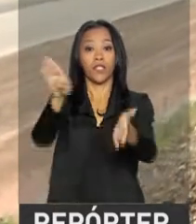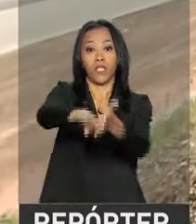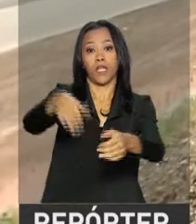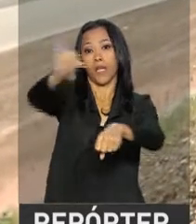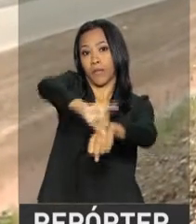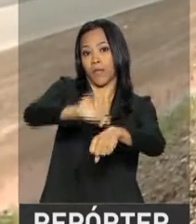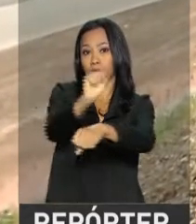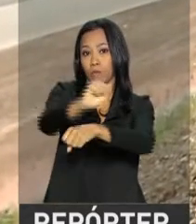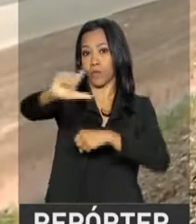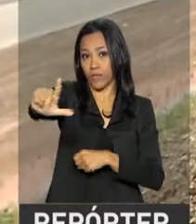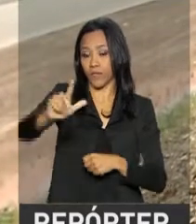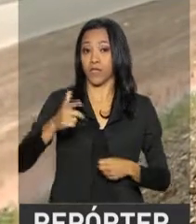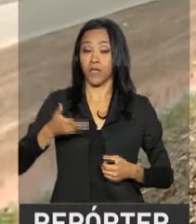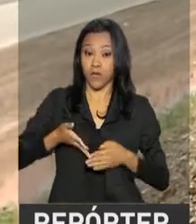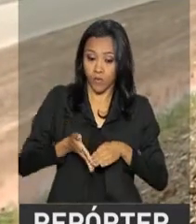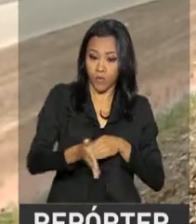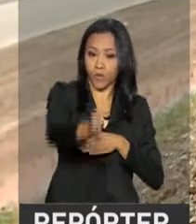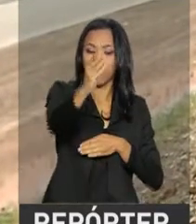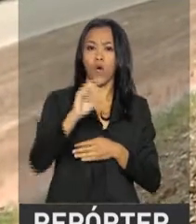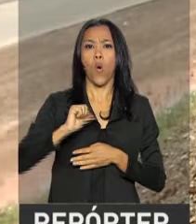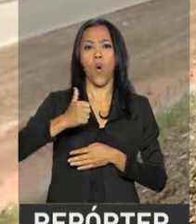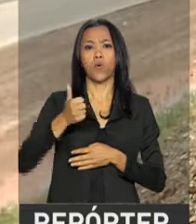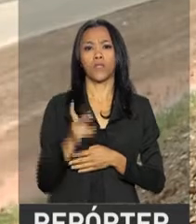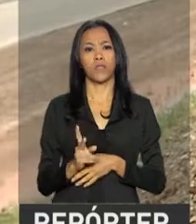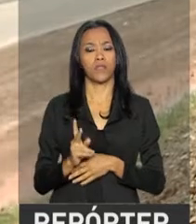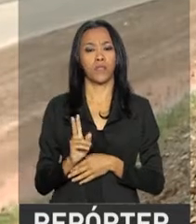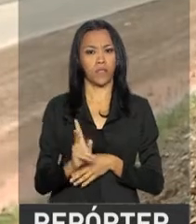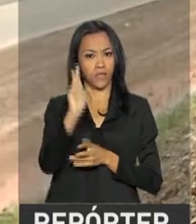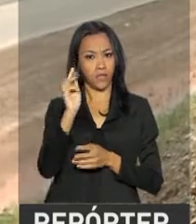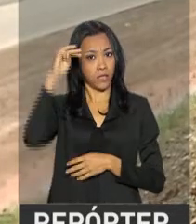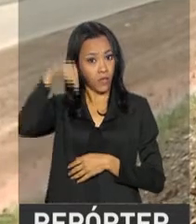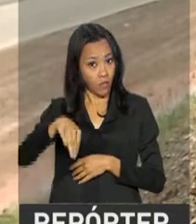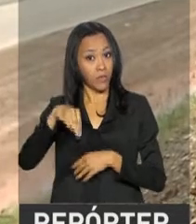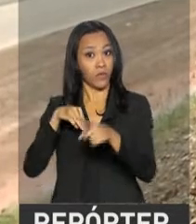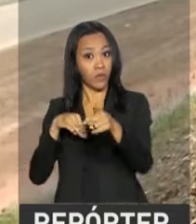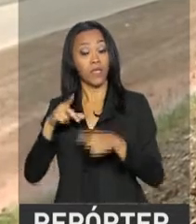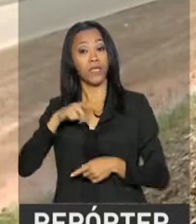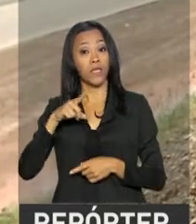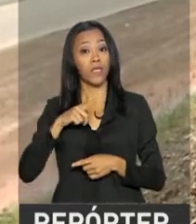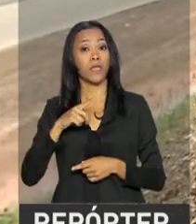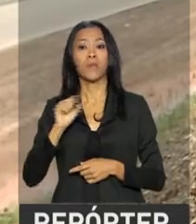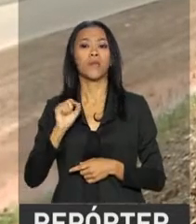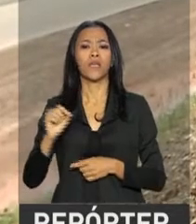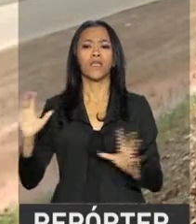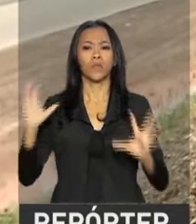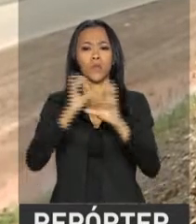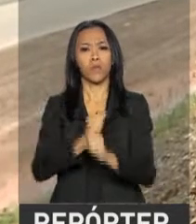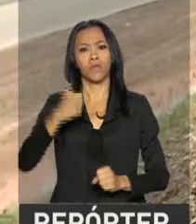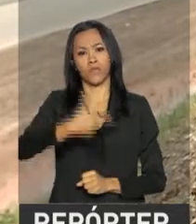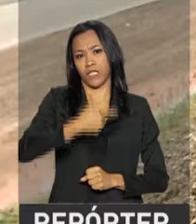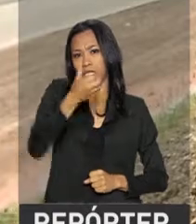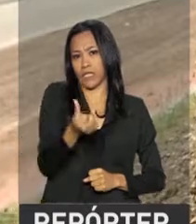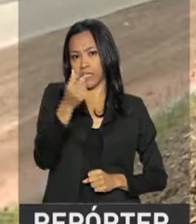Com a liberação do trecho de 11 quilômetros, fica concluído o lote 1, que tem um total de 26 quilômetros. Além